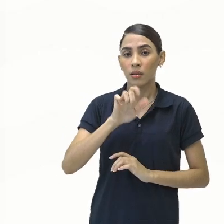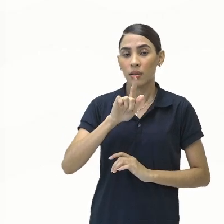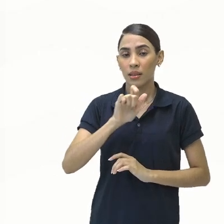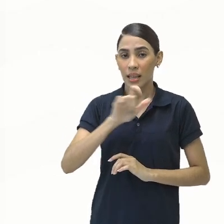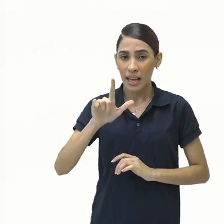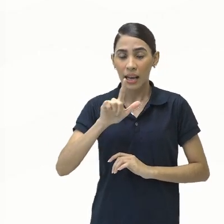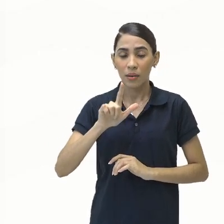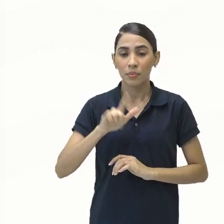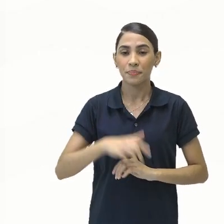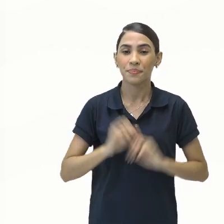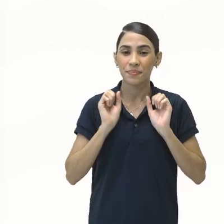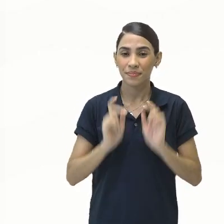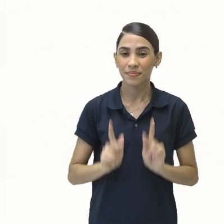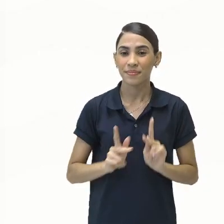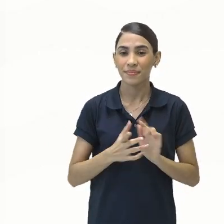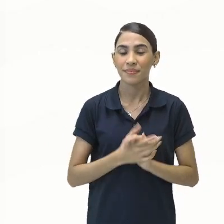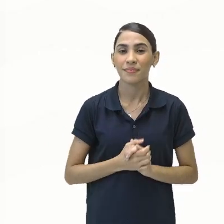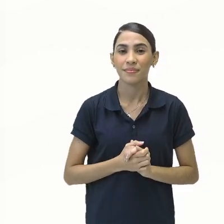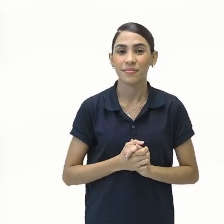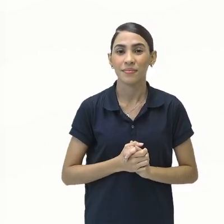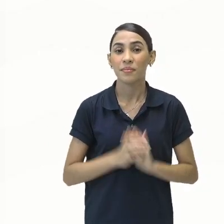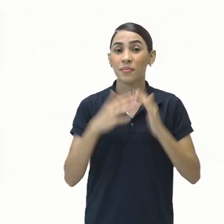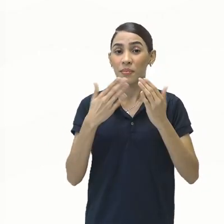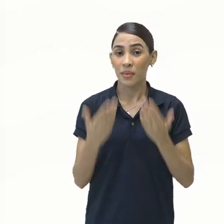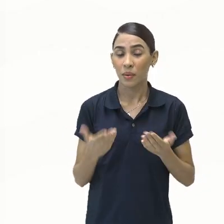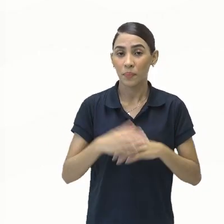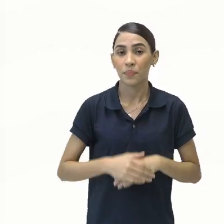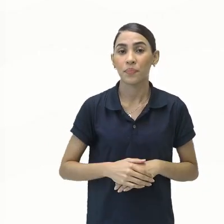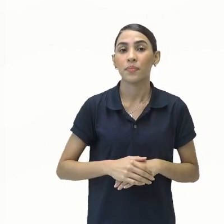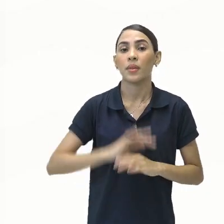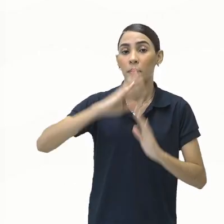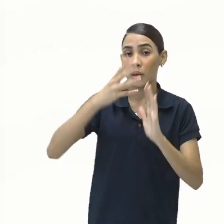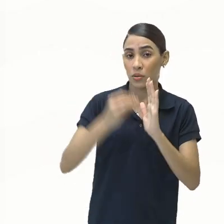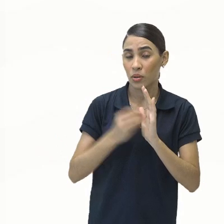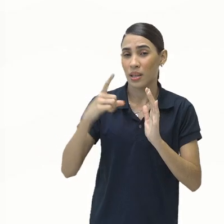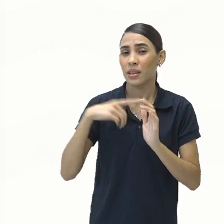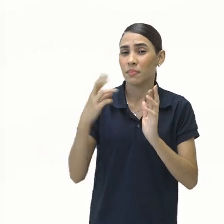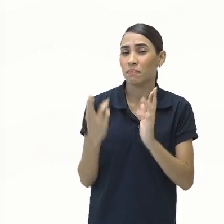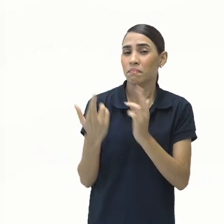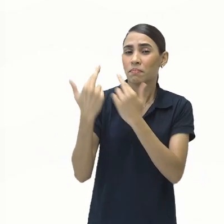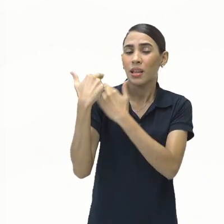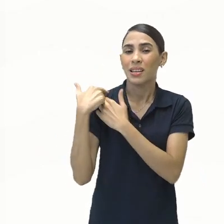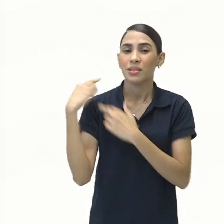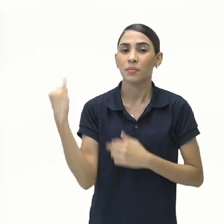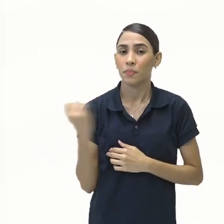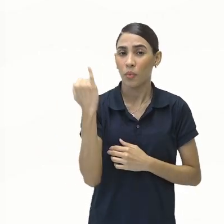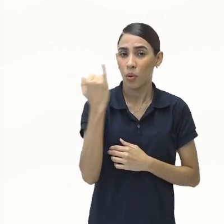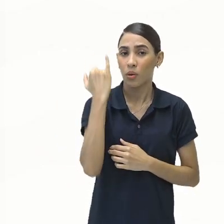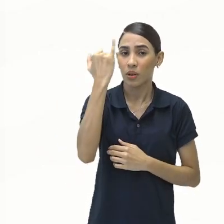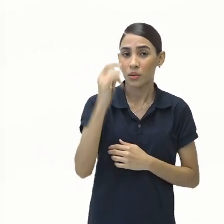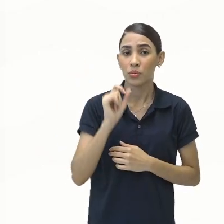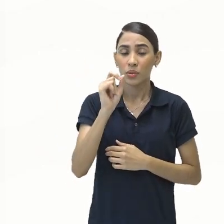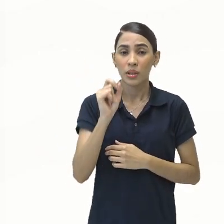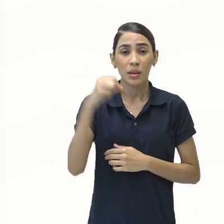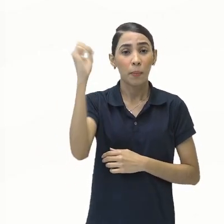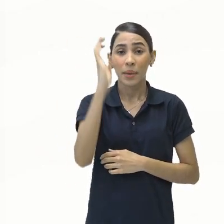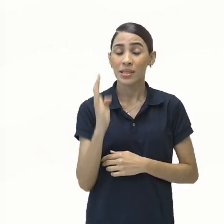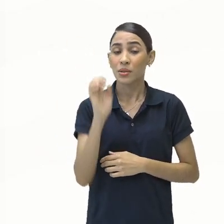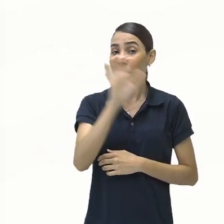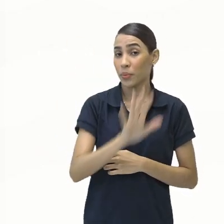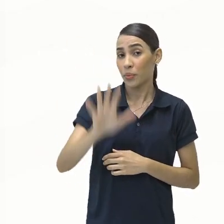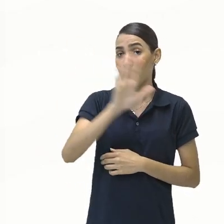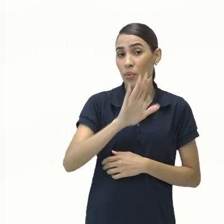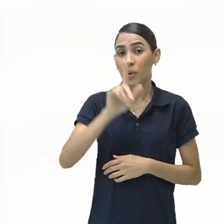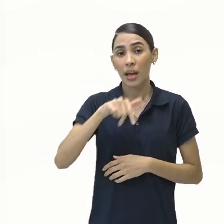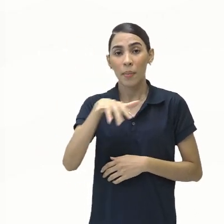que eu especifiquei para vocês, certo? Bem, a Amazônia tem um papel muito importante para o Brasil como um todo. É